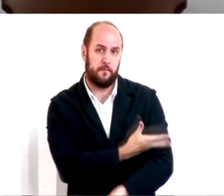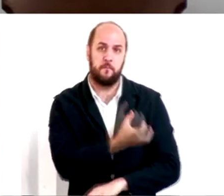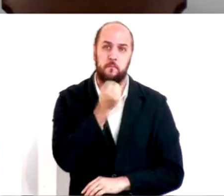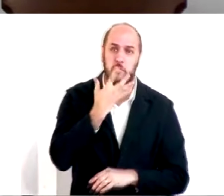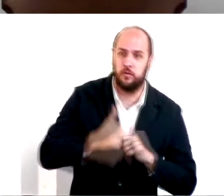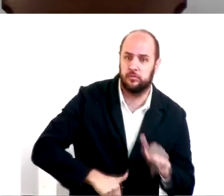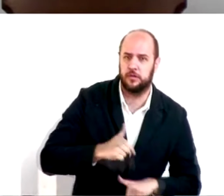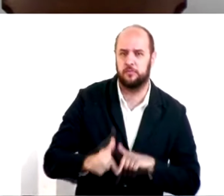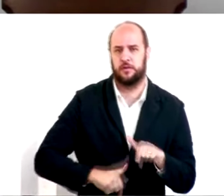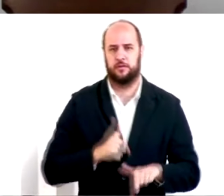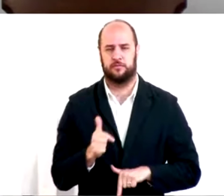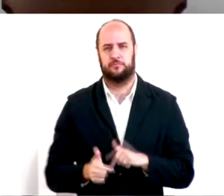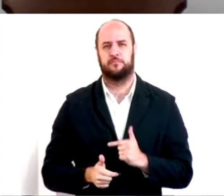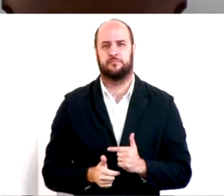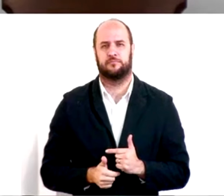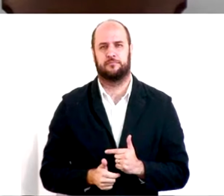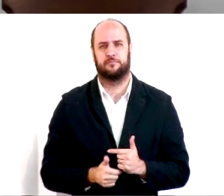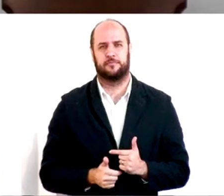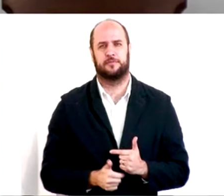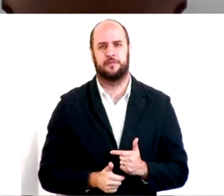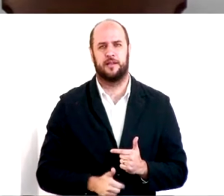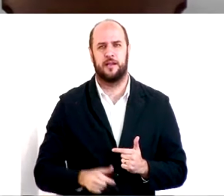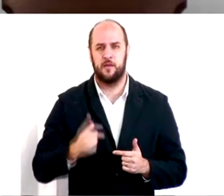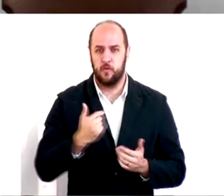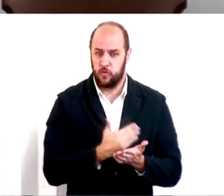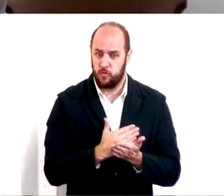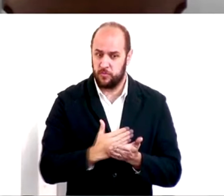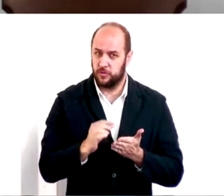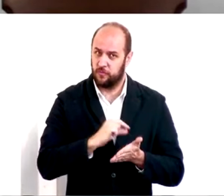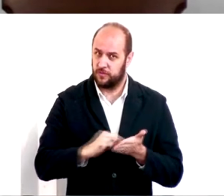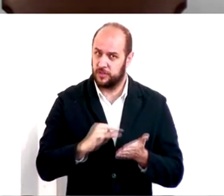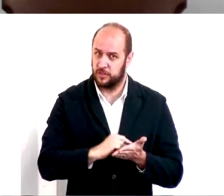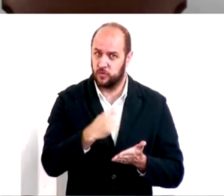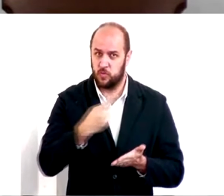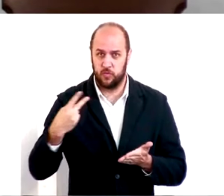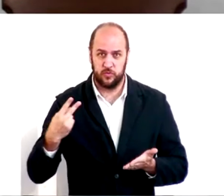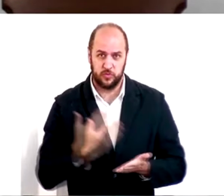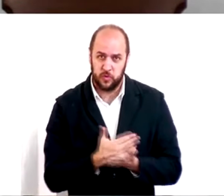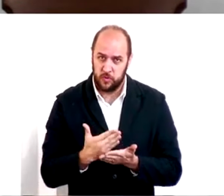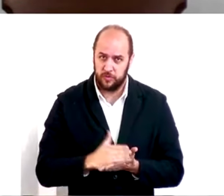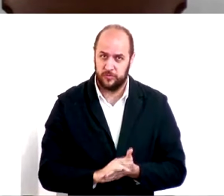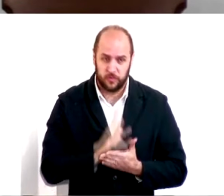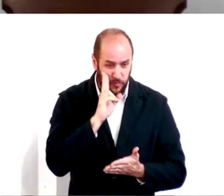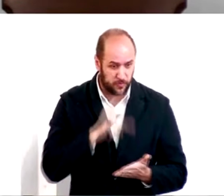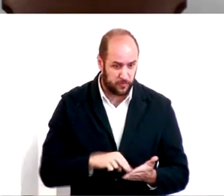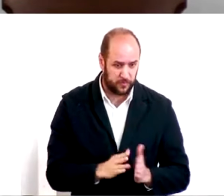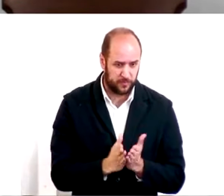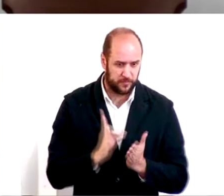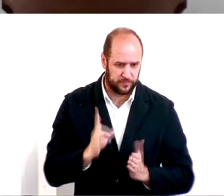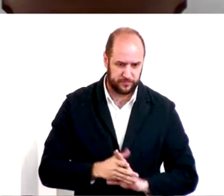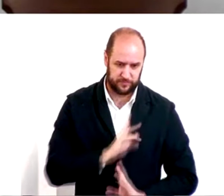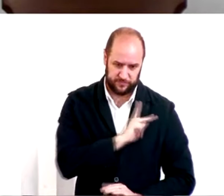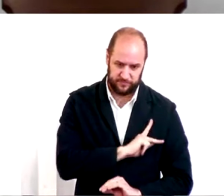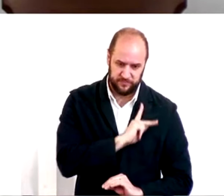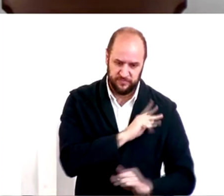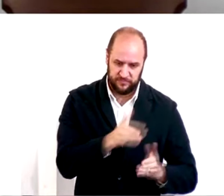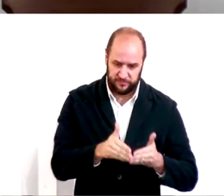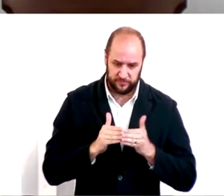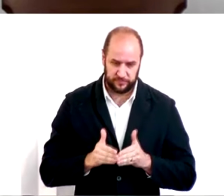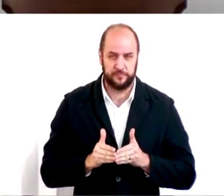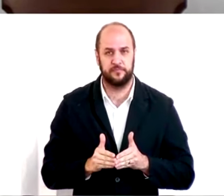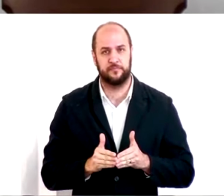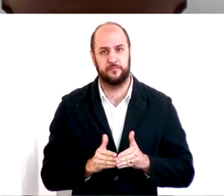as primeiras coisas estão aqui nos versículos 1 e 2. Se você olhar para o texto, Paulo está pedindo que Tito